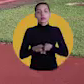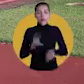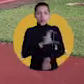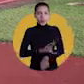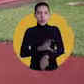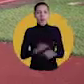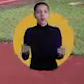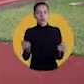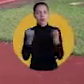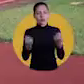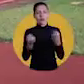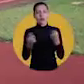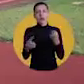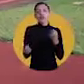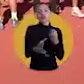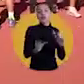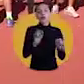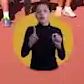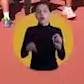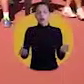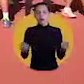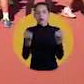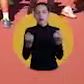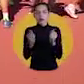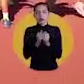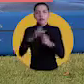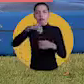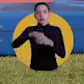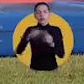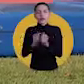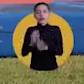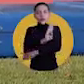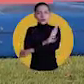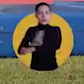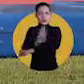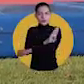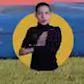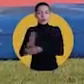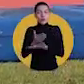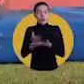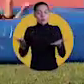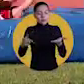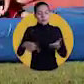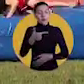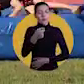versão bacharelado e as primeiras turmas começam este ano.